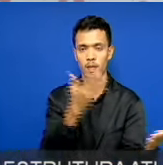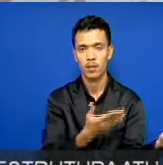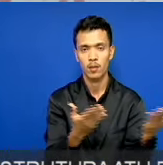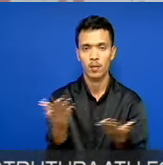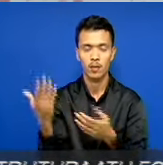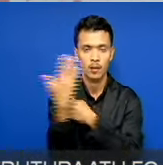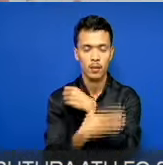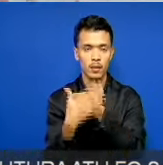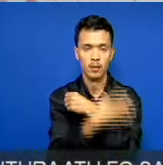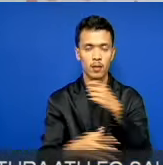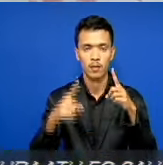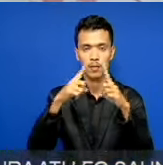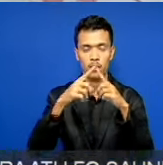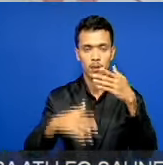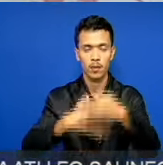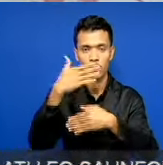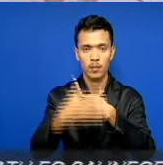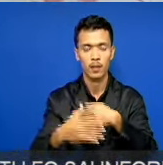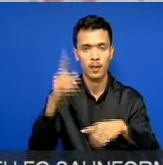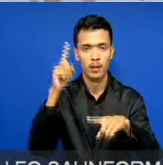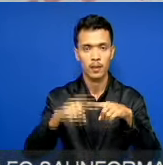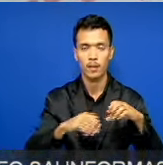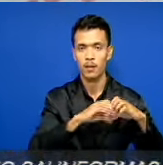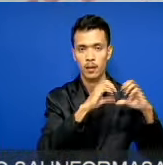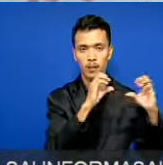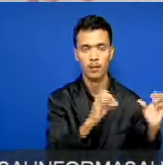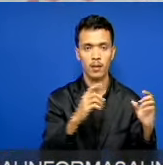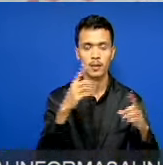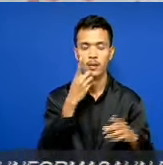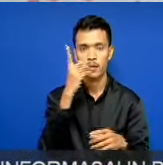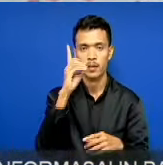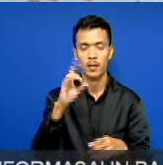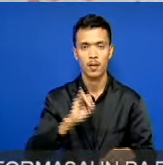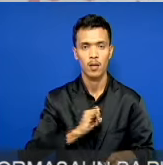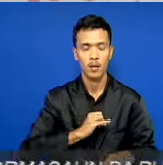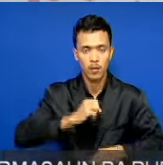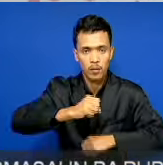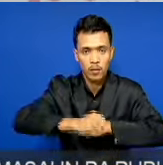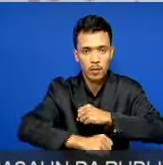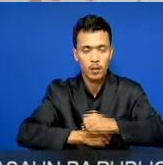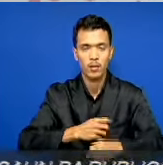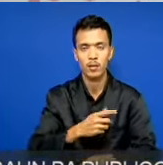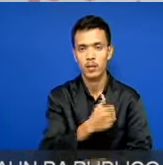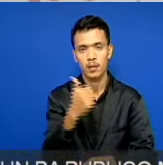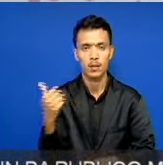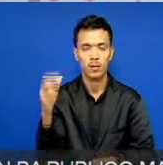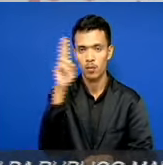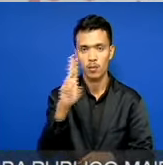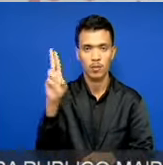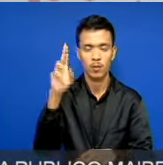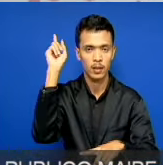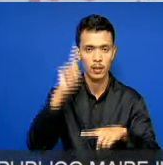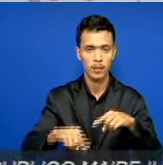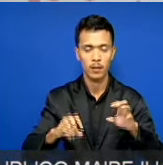Itamos la vele dan lara mora swadi jambe. Hau makteru si dan bama goza ne la vele. Ne la sema nasionalista. Oin sama kita vele duka tene